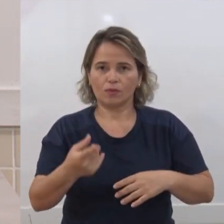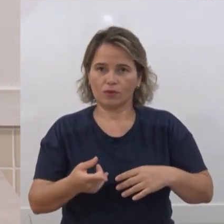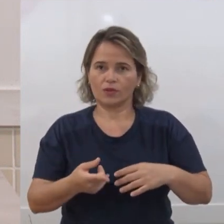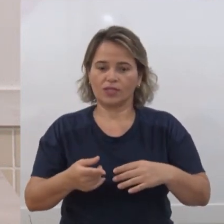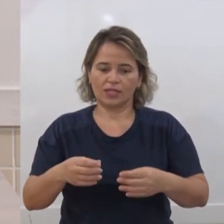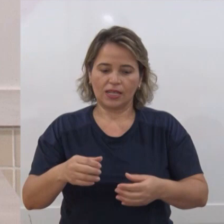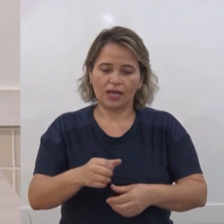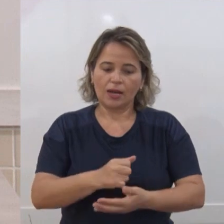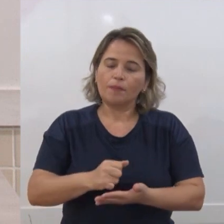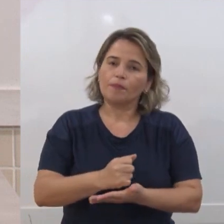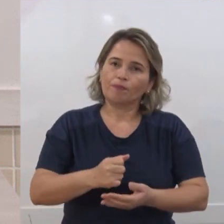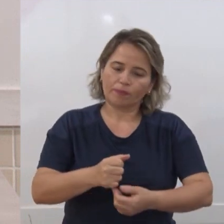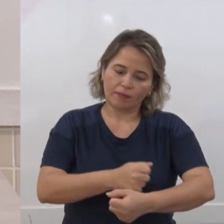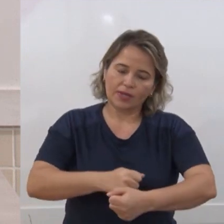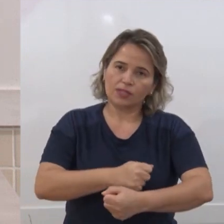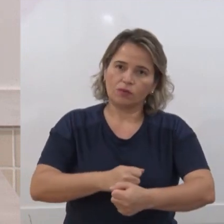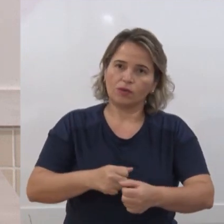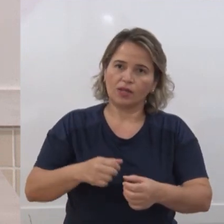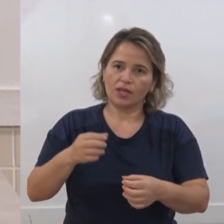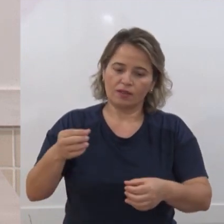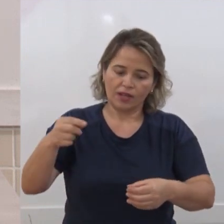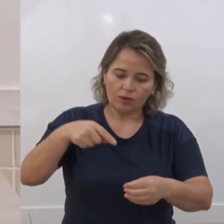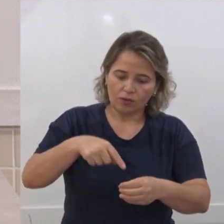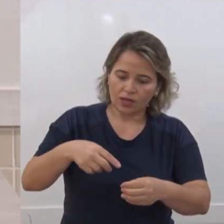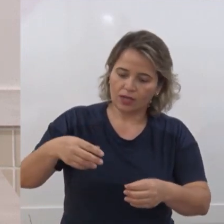do bolo, a gente vai colocar o leite.